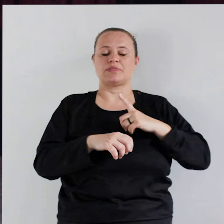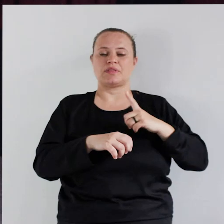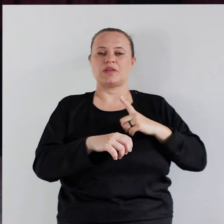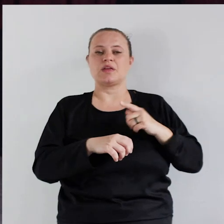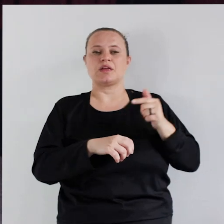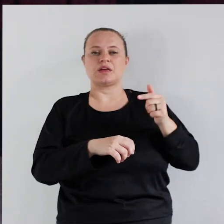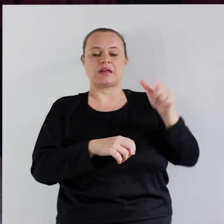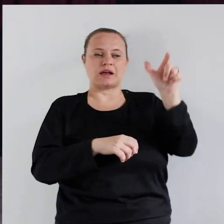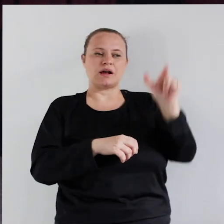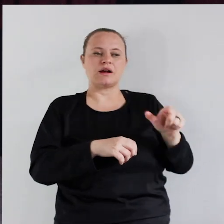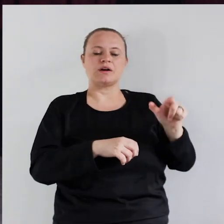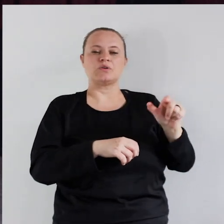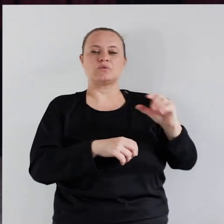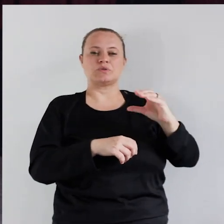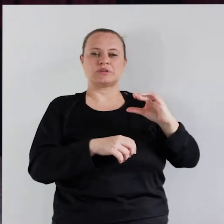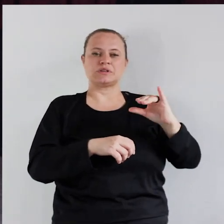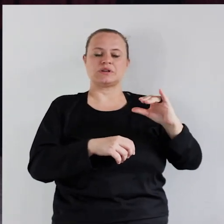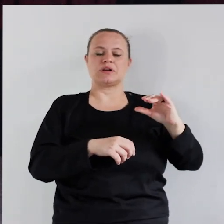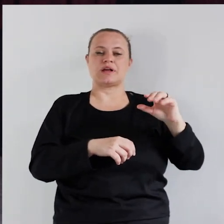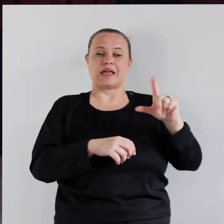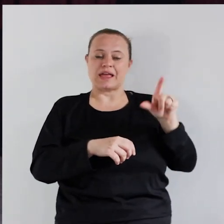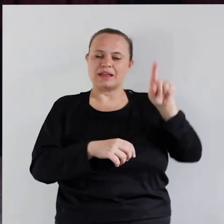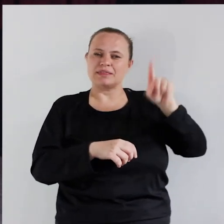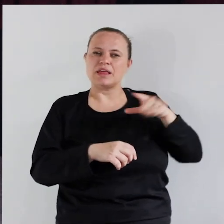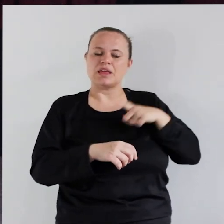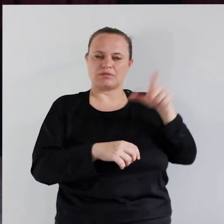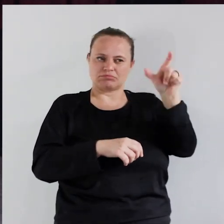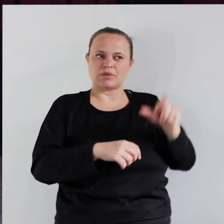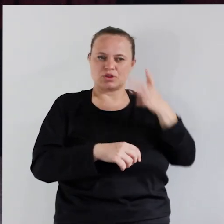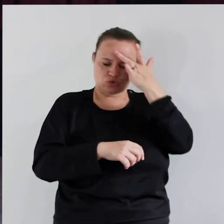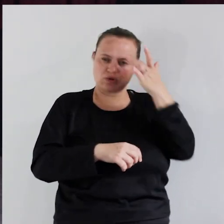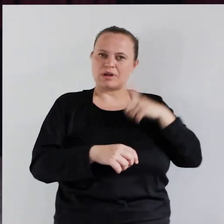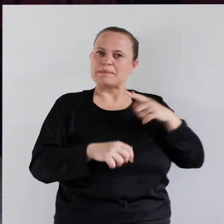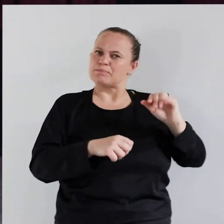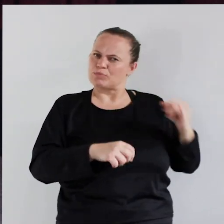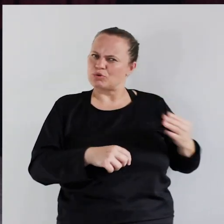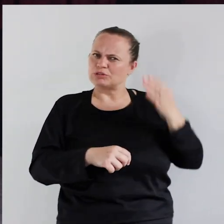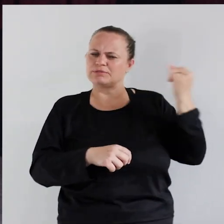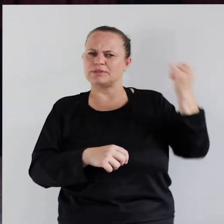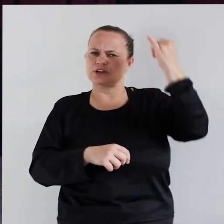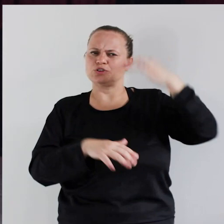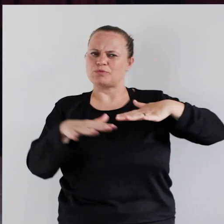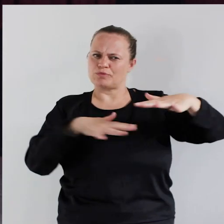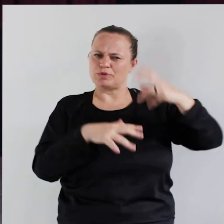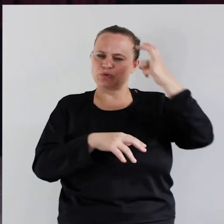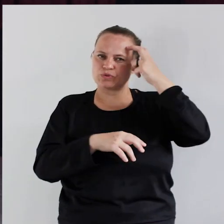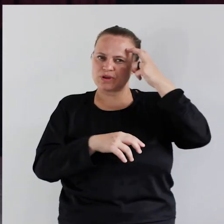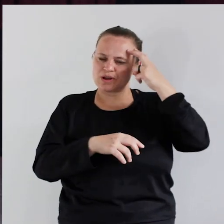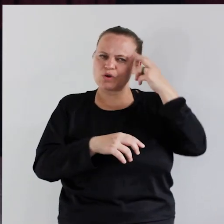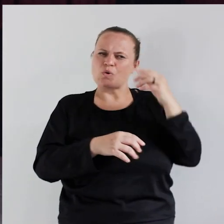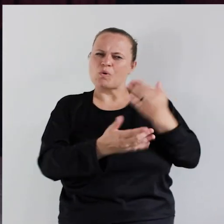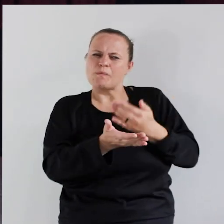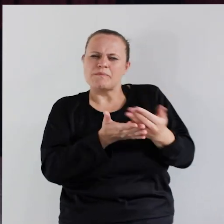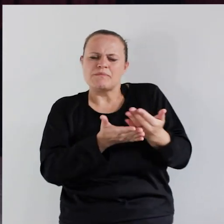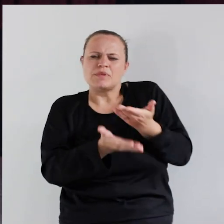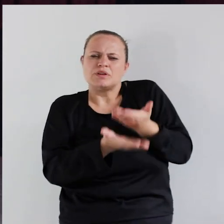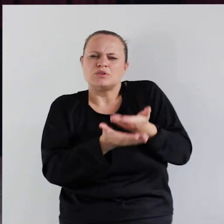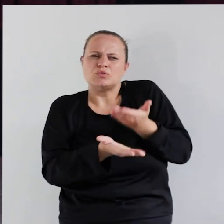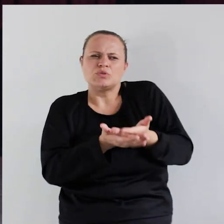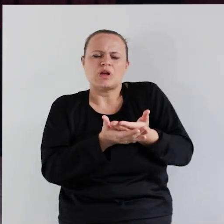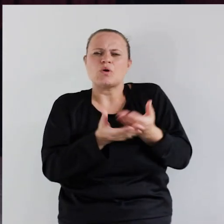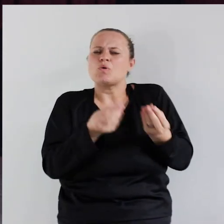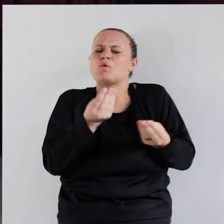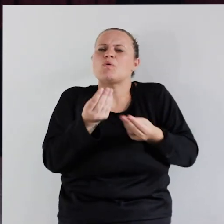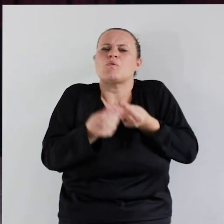cultural catarinense, a Clênia defende, Clênia no Ocupa-SIC, né? Que ela é um dos movimentos, né, que aí a gente